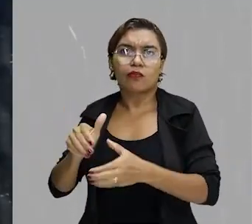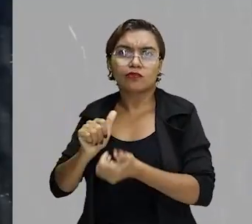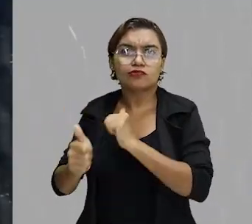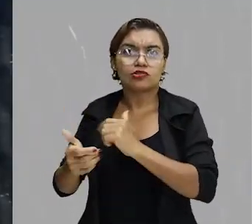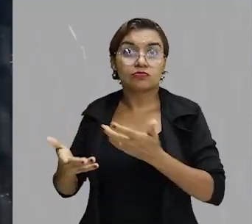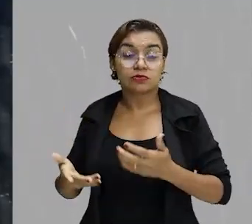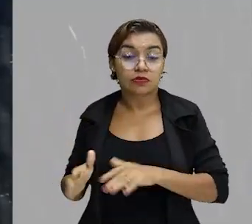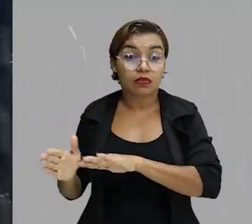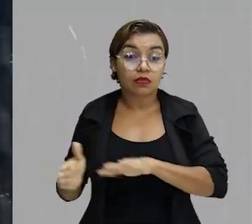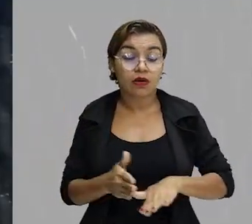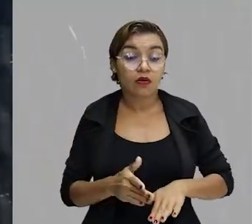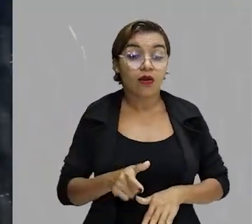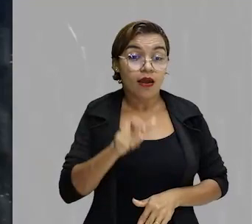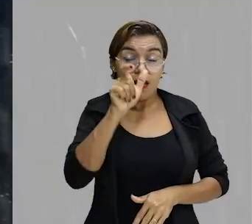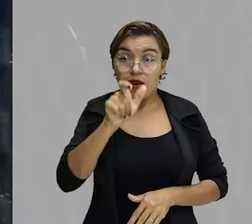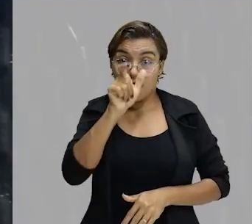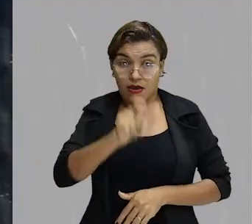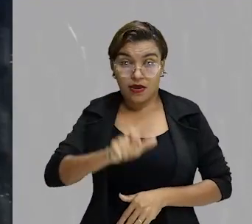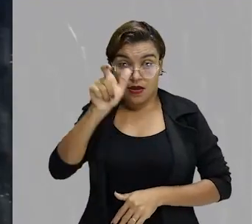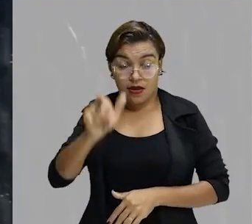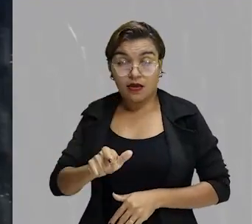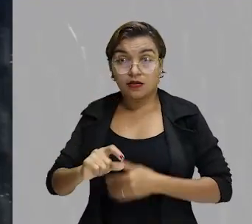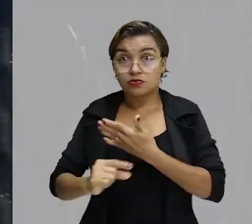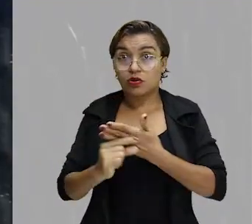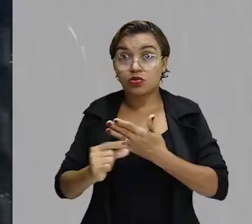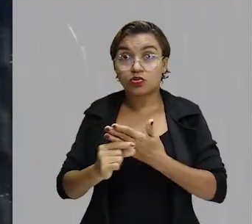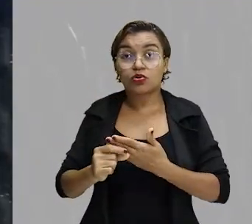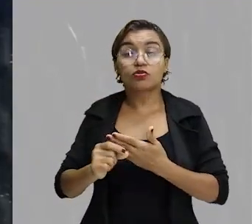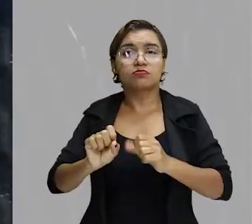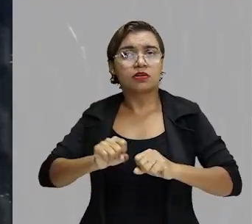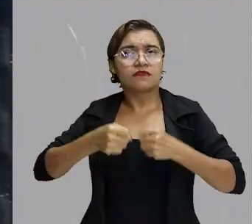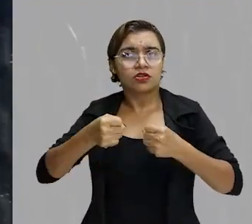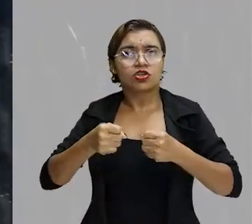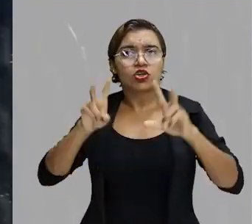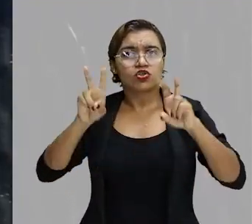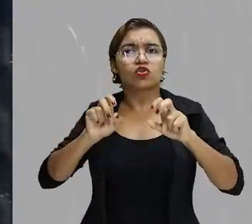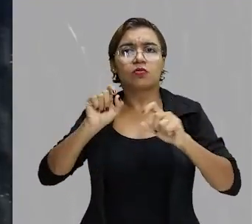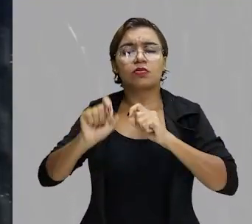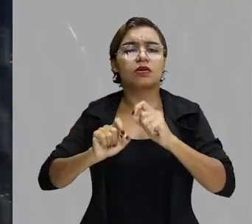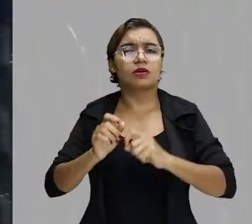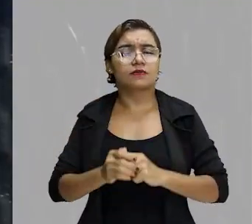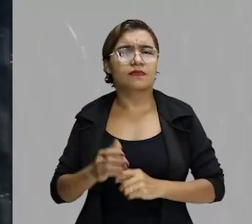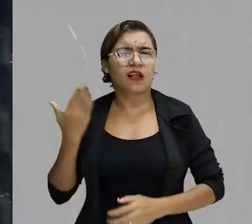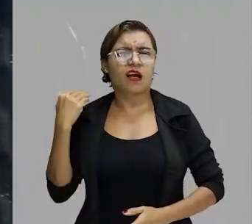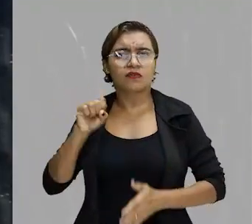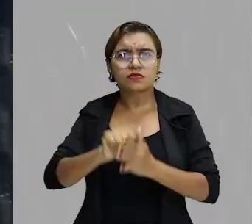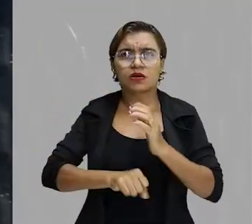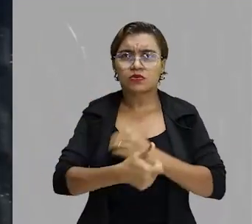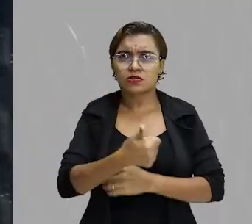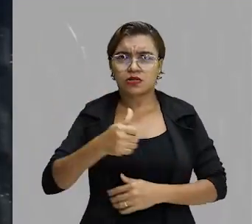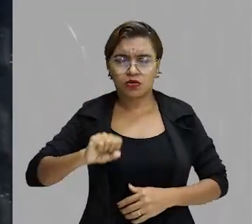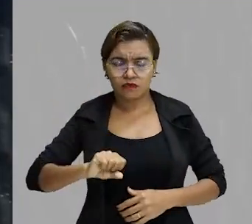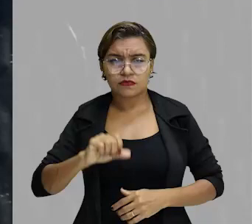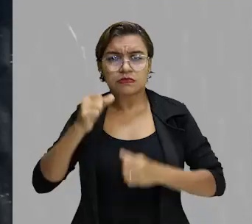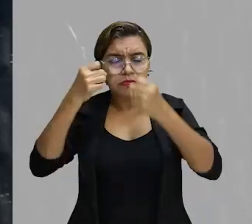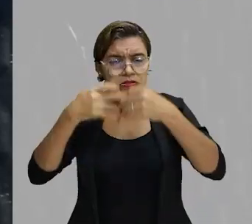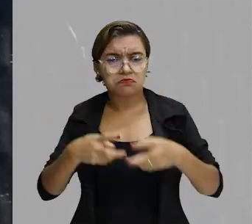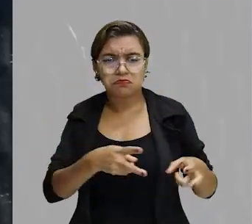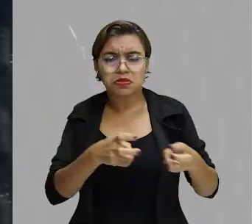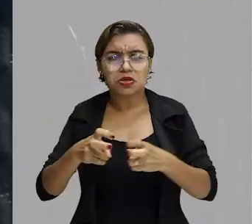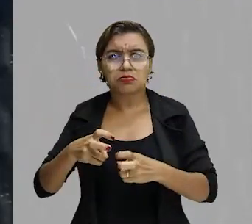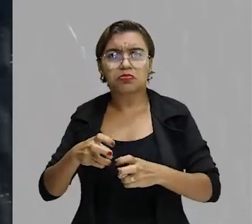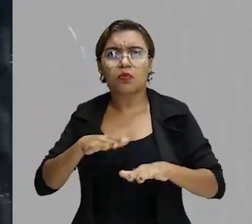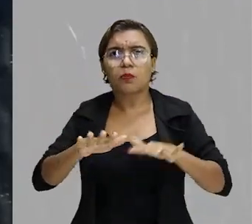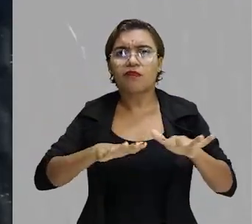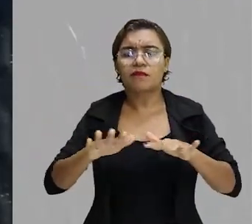Bon e Tarde percebiam nos movimentos sociais, sobretudo movimentos operários, porque eles estão ali no final do século XIX. Eles percebiam que esses